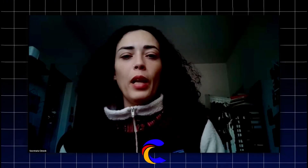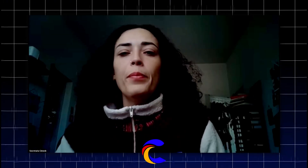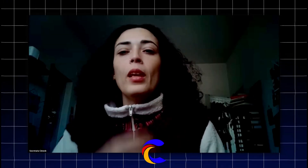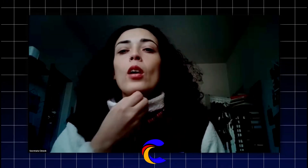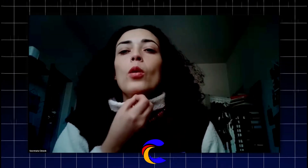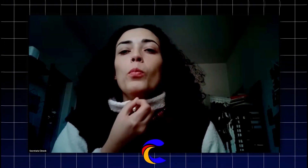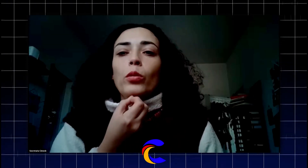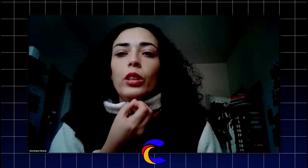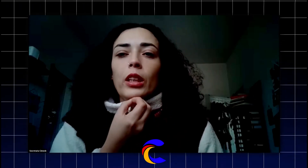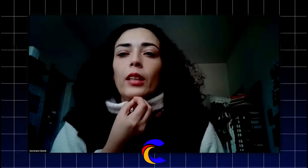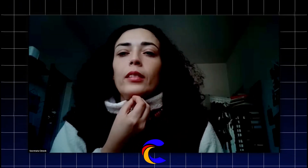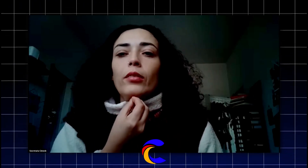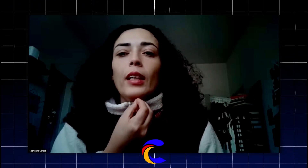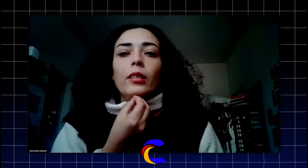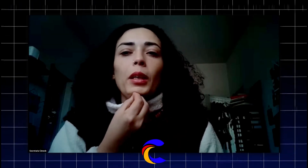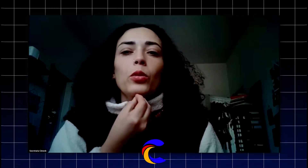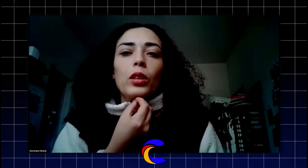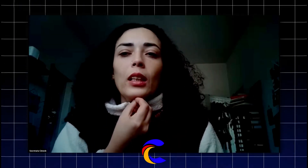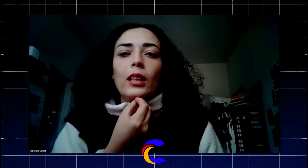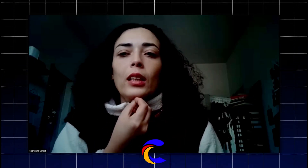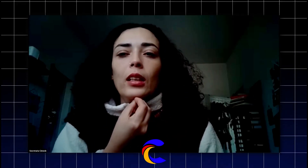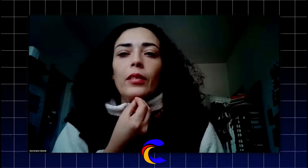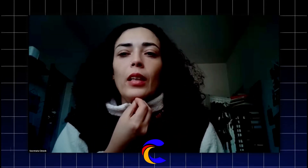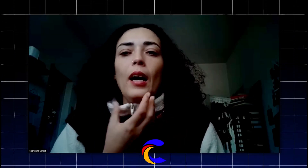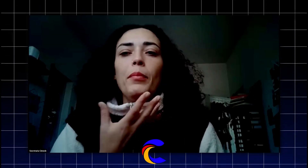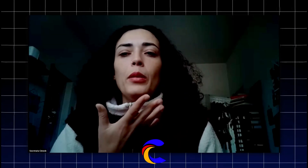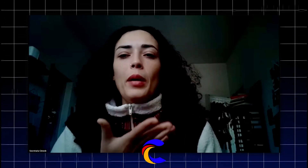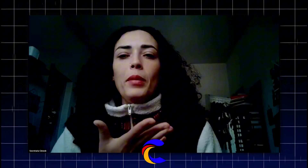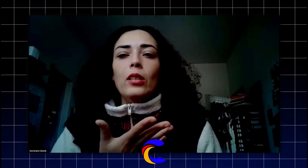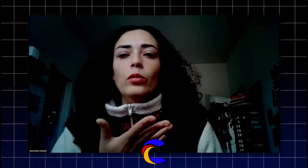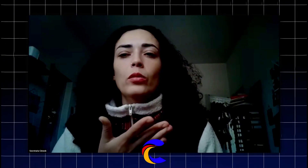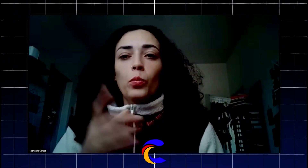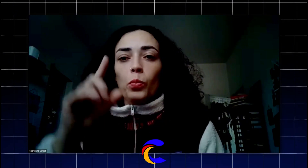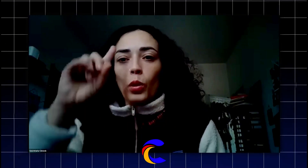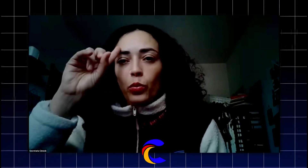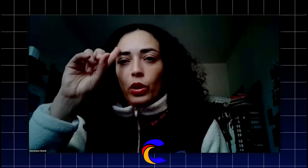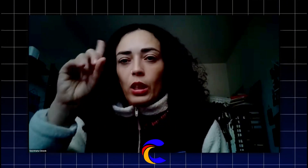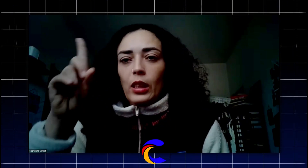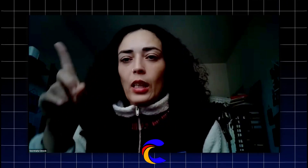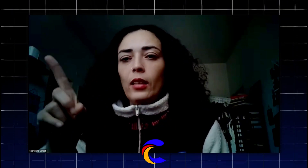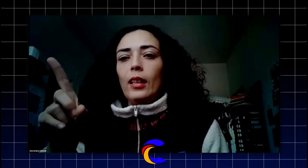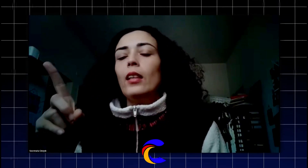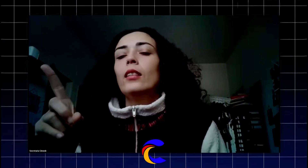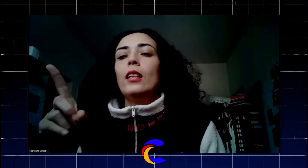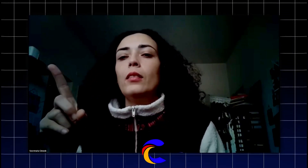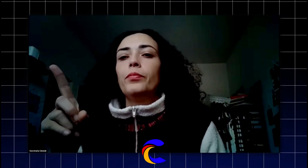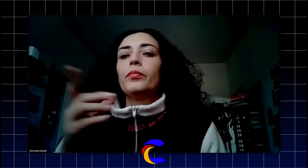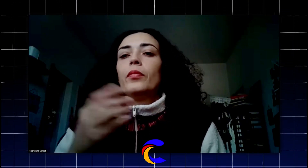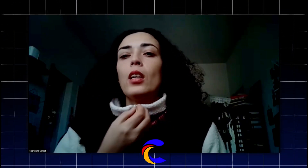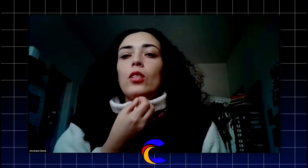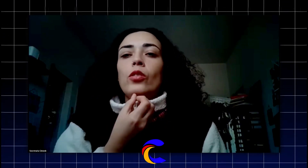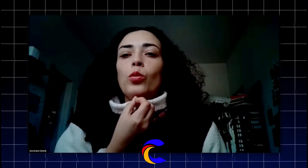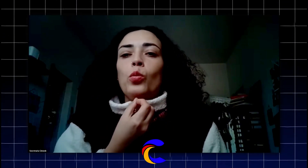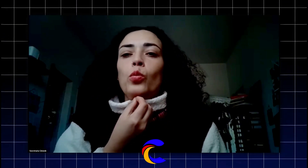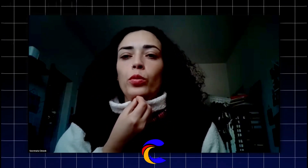Então, vamos lá. Bom dia. Então, faz uma conchinha aqui, abriu a mão. Bom dia. Letra D.